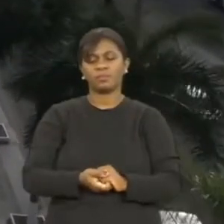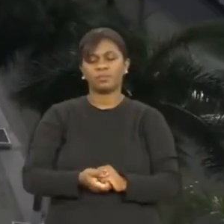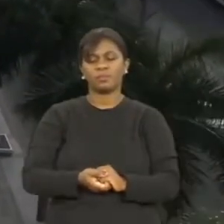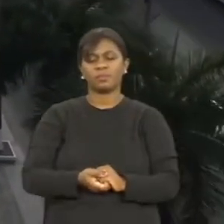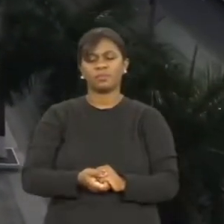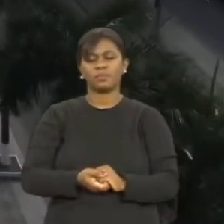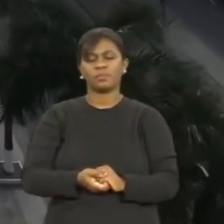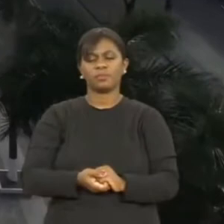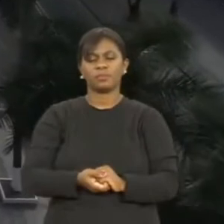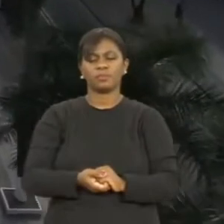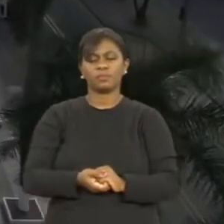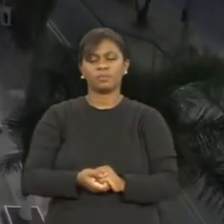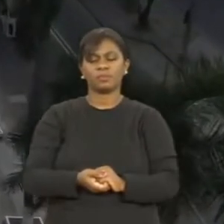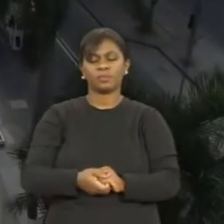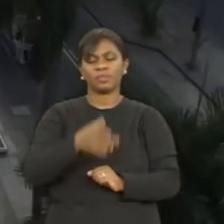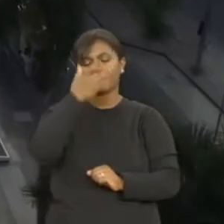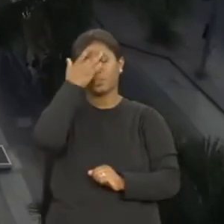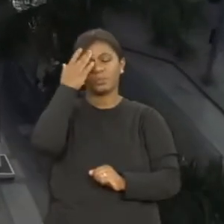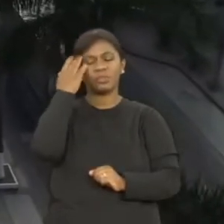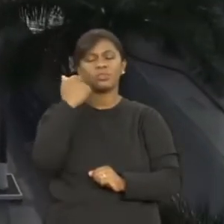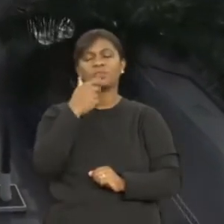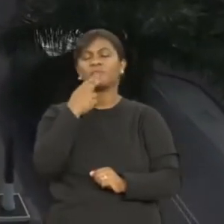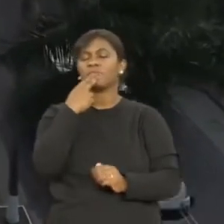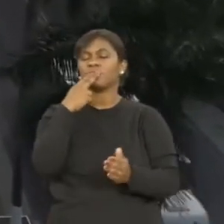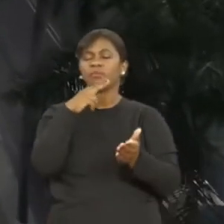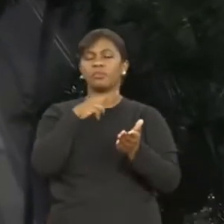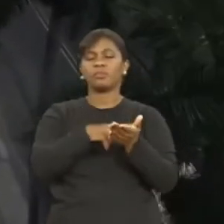que ainda não pegaram o envelope da fogueira santa,